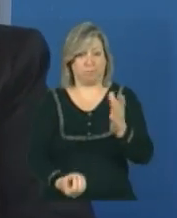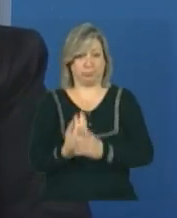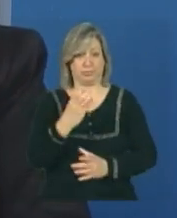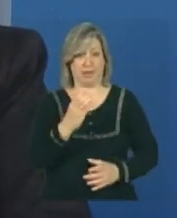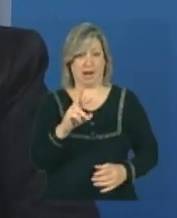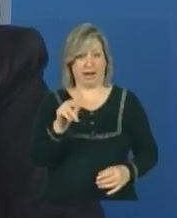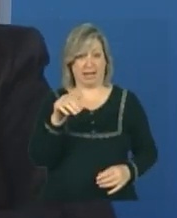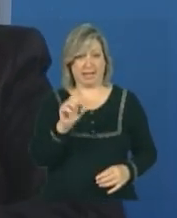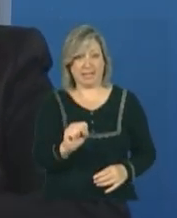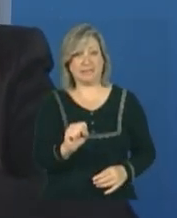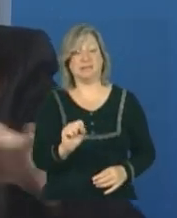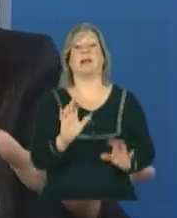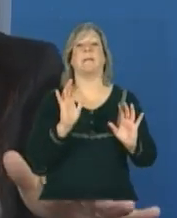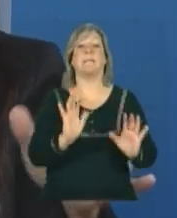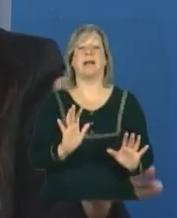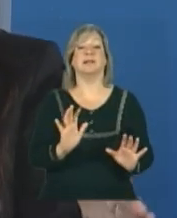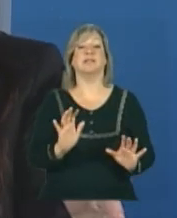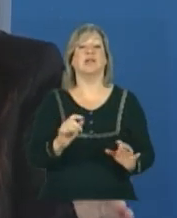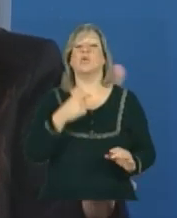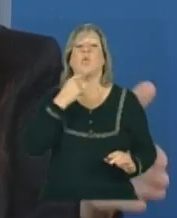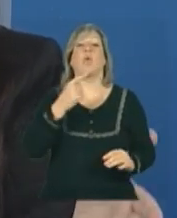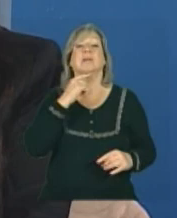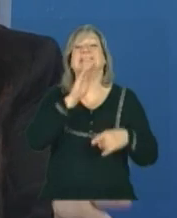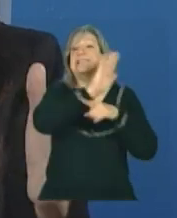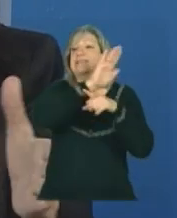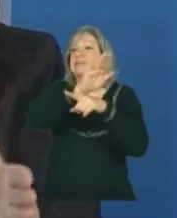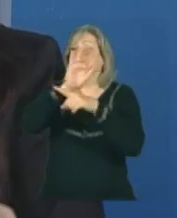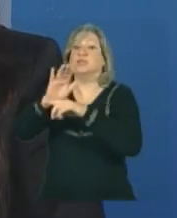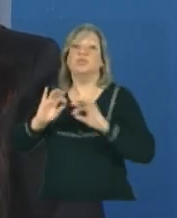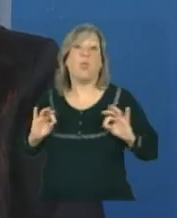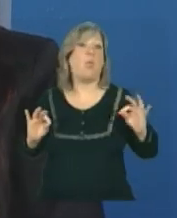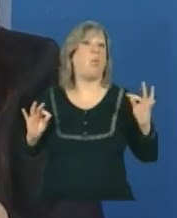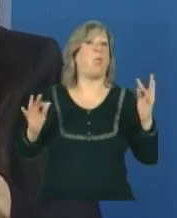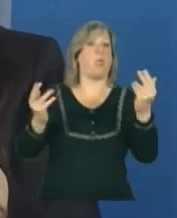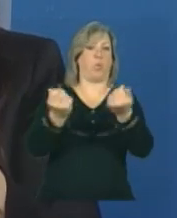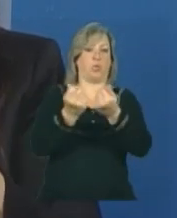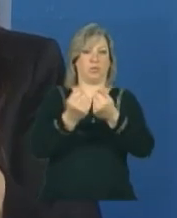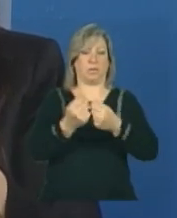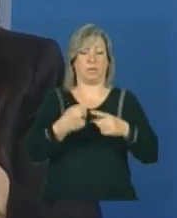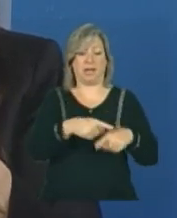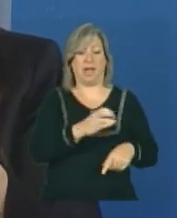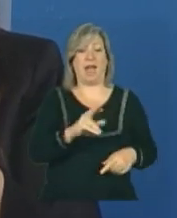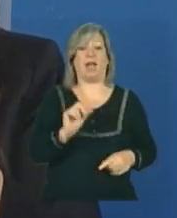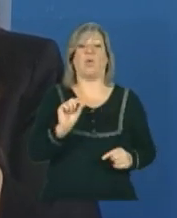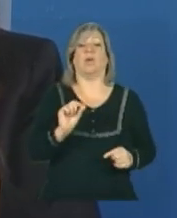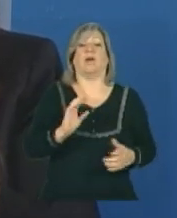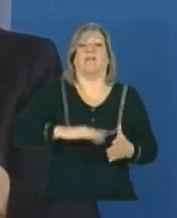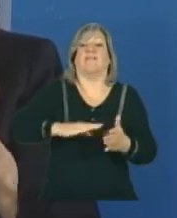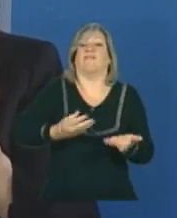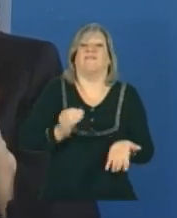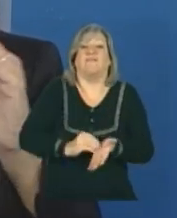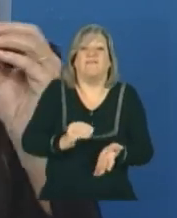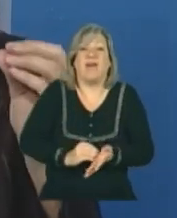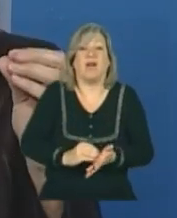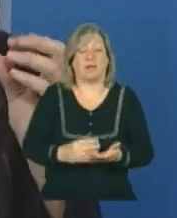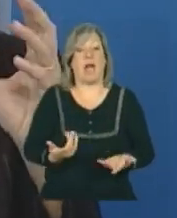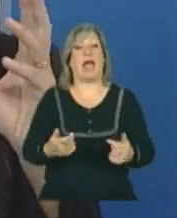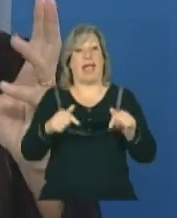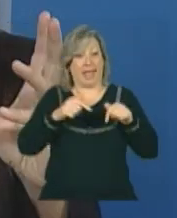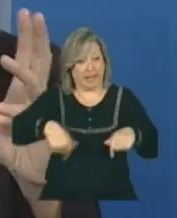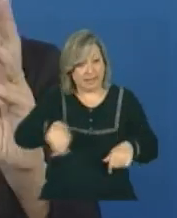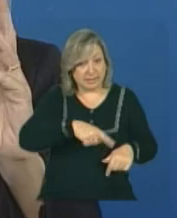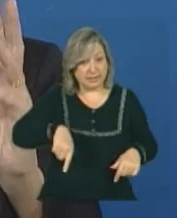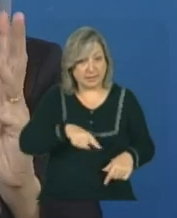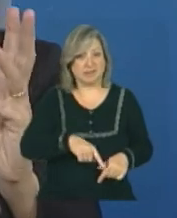que não cobrem toda a população vulnerável com esses CRAS. Então, a gente vai partir desses municípios,